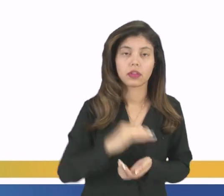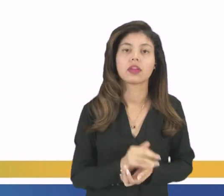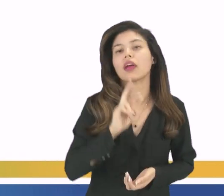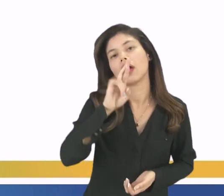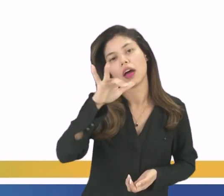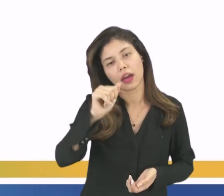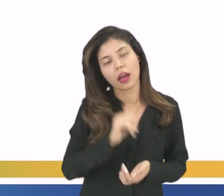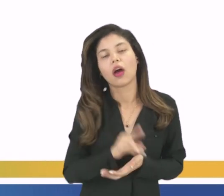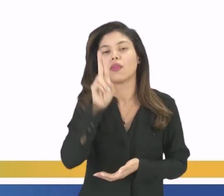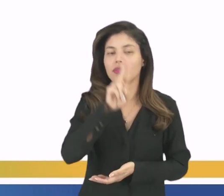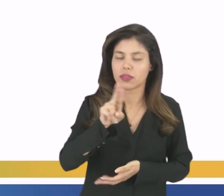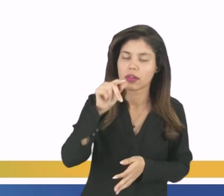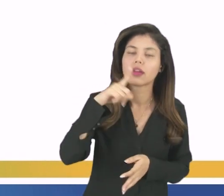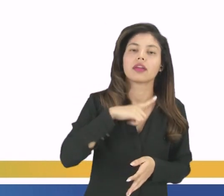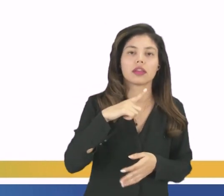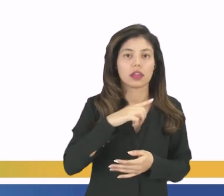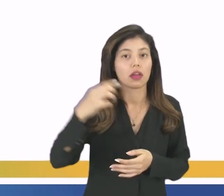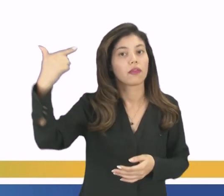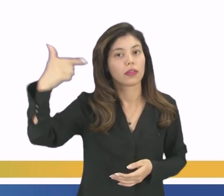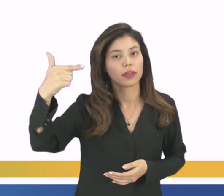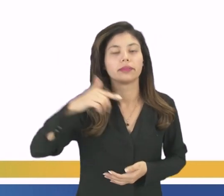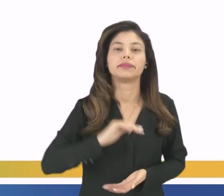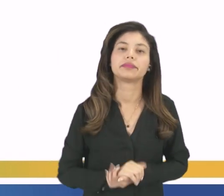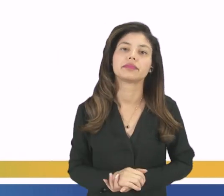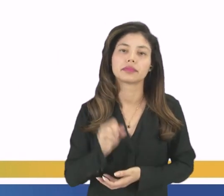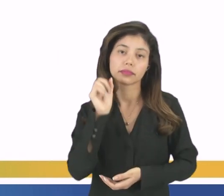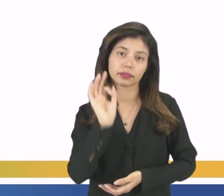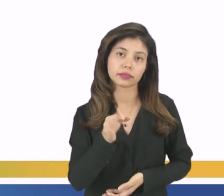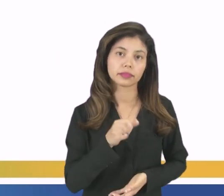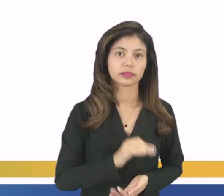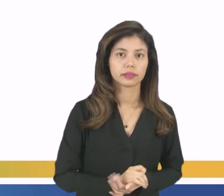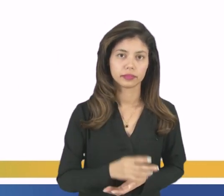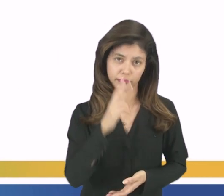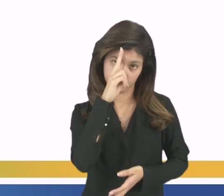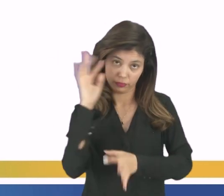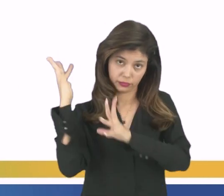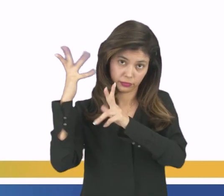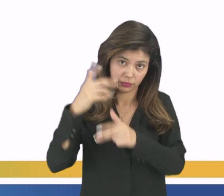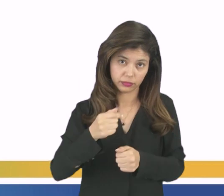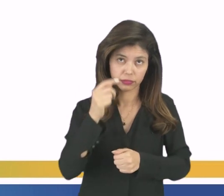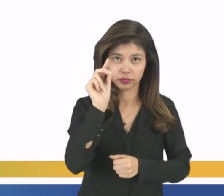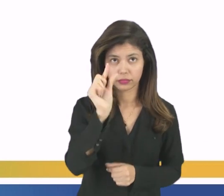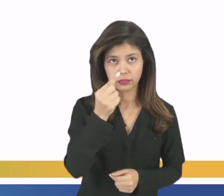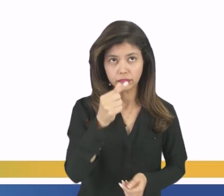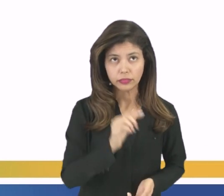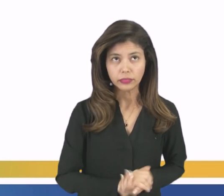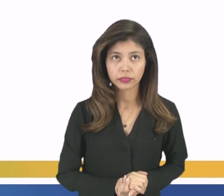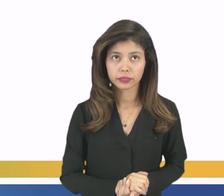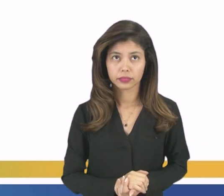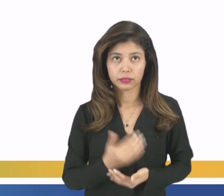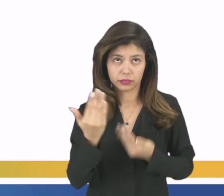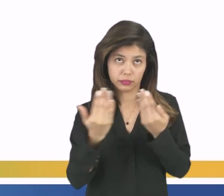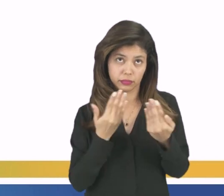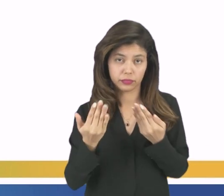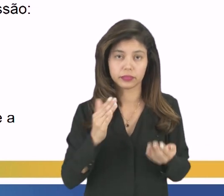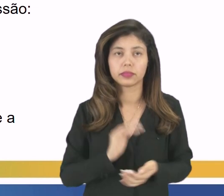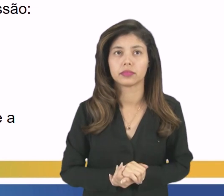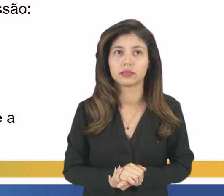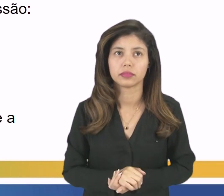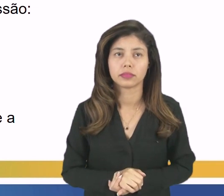área, é a unidade que tiver aqui elevada ao quadrado. Certo? Só para relembrar aqui um pouco, aqui relacionado à